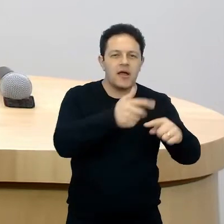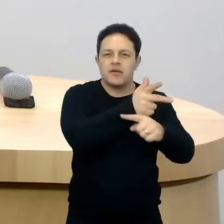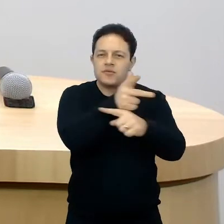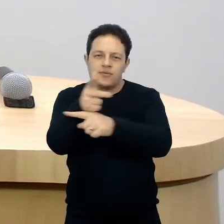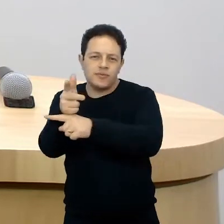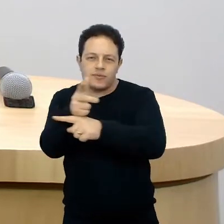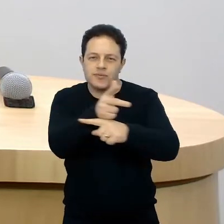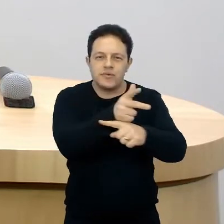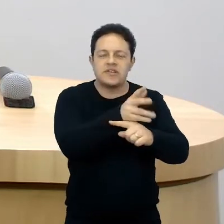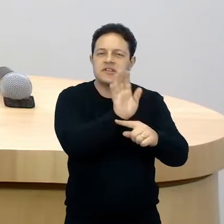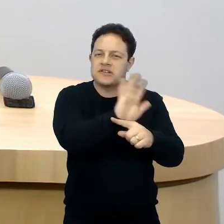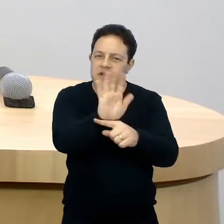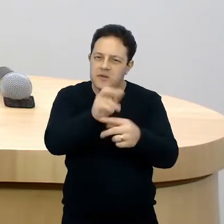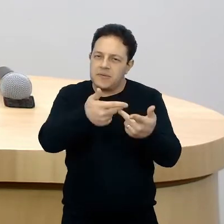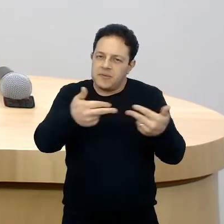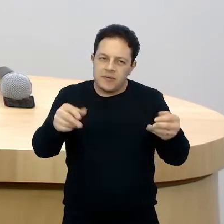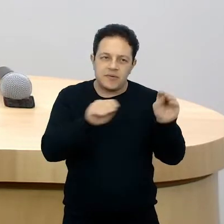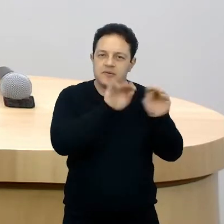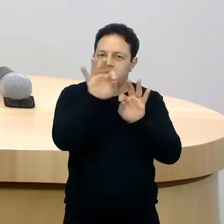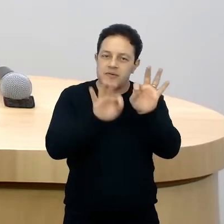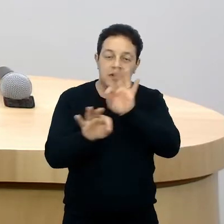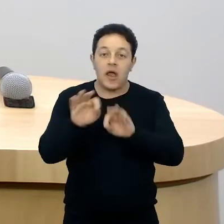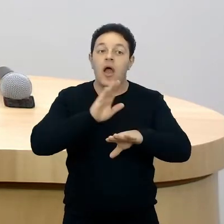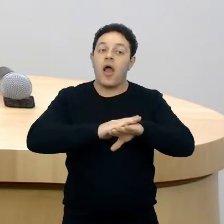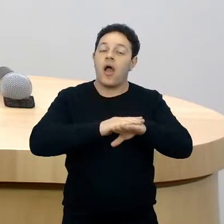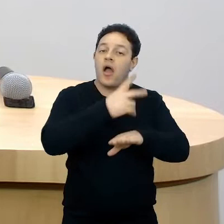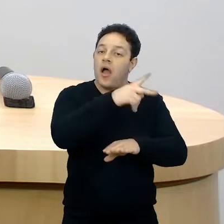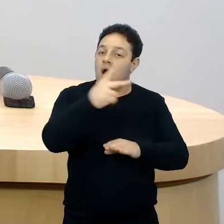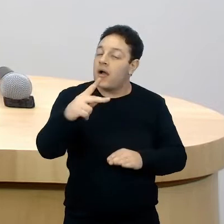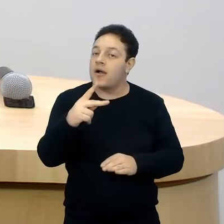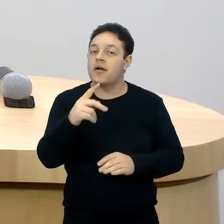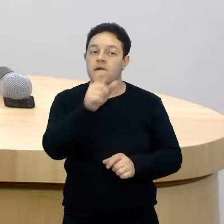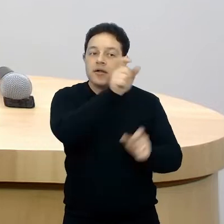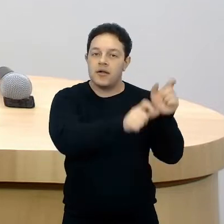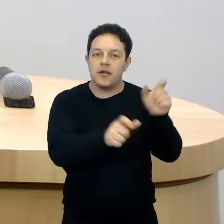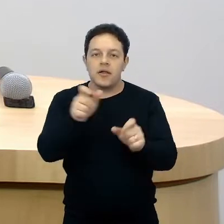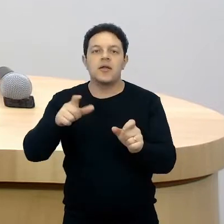às pessoas que exercem aí